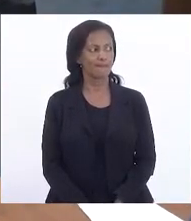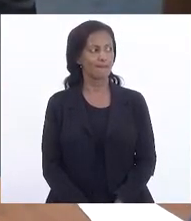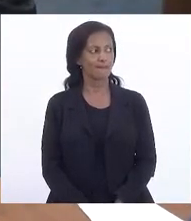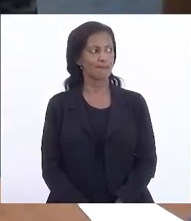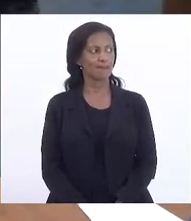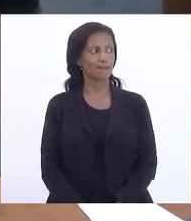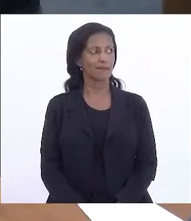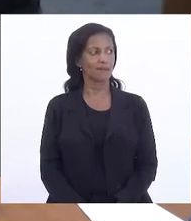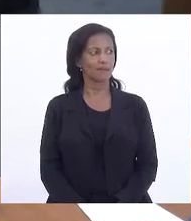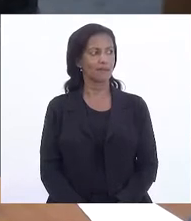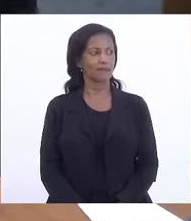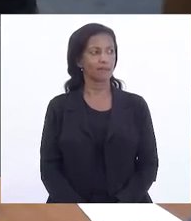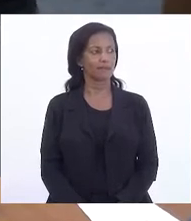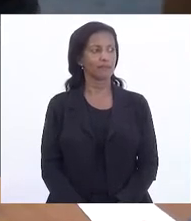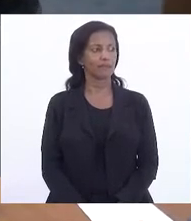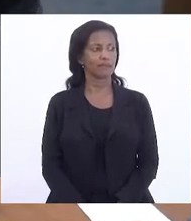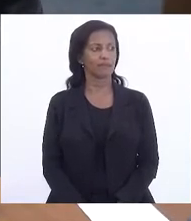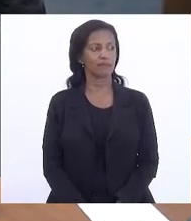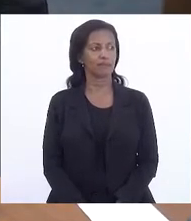Obrigado.